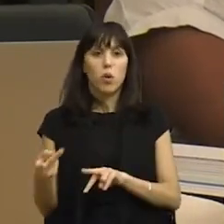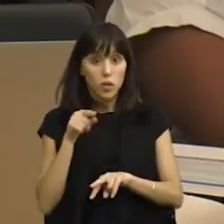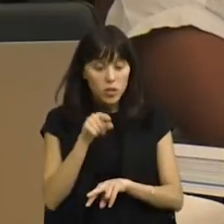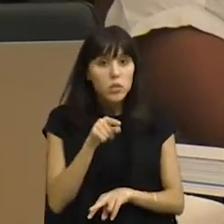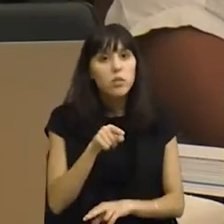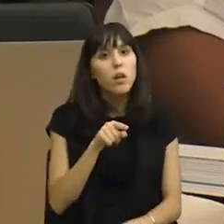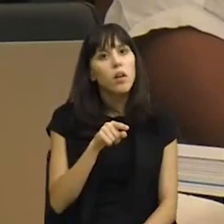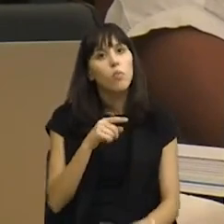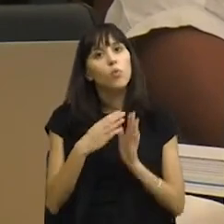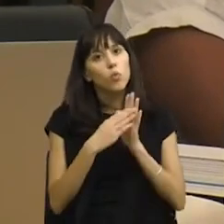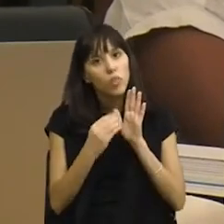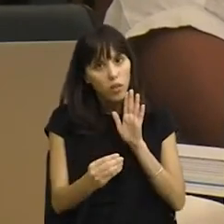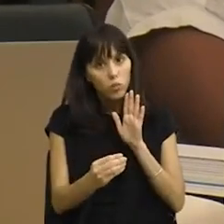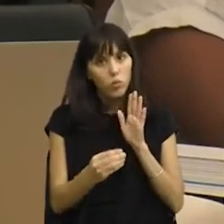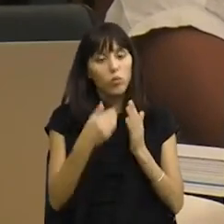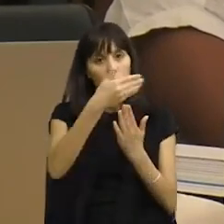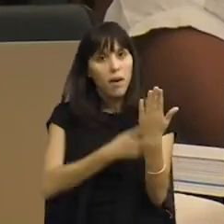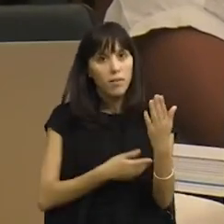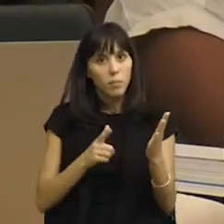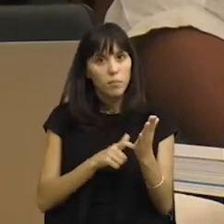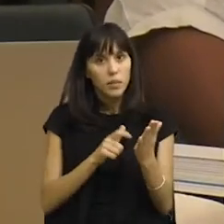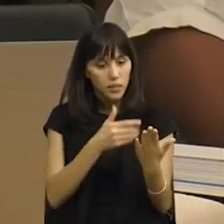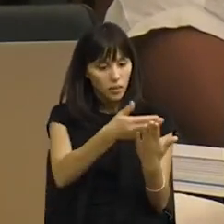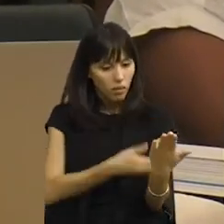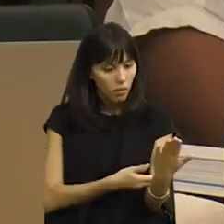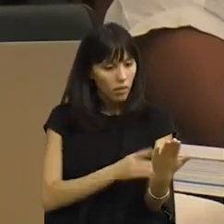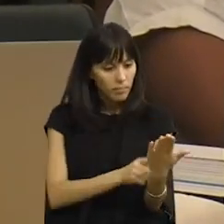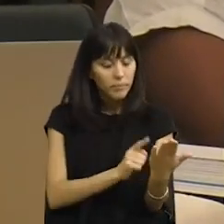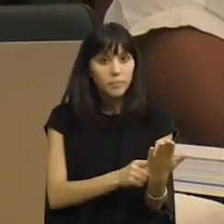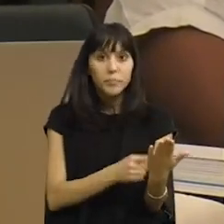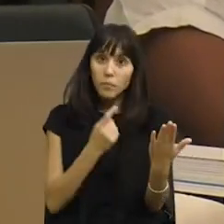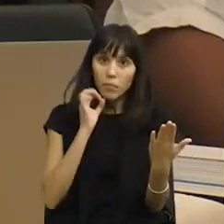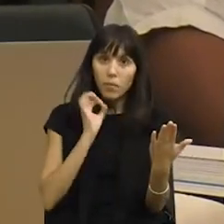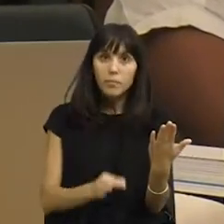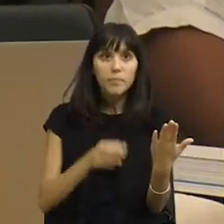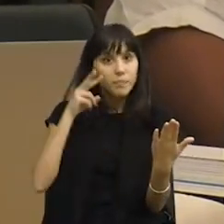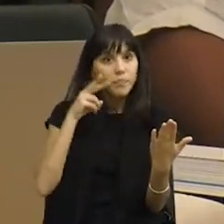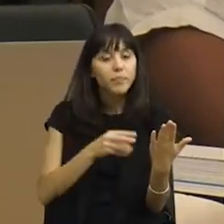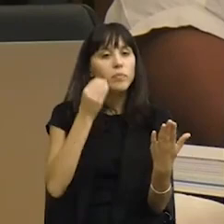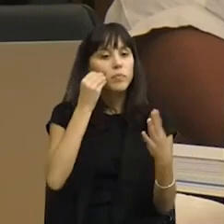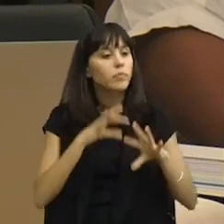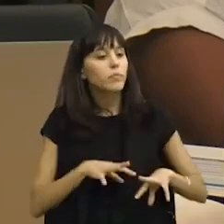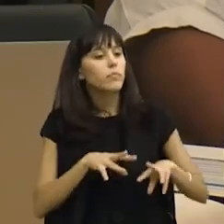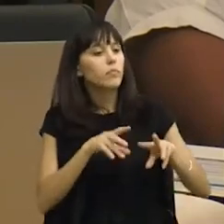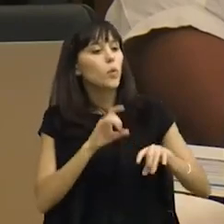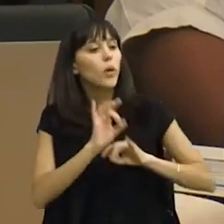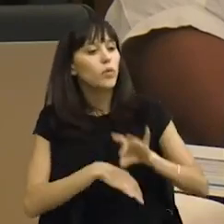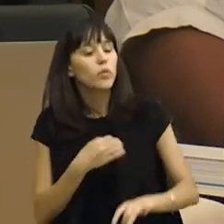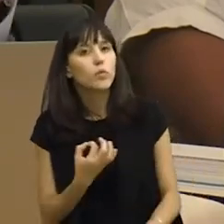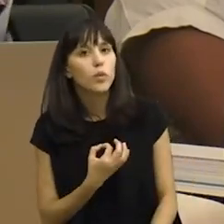isso é que é um modelo que uma carta destas precisa, é um modelo em que se possa observar a evolução e onde é que ela está a